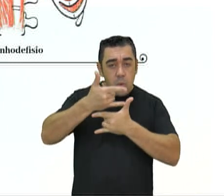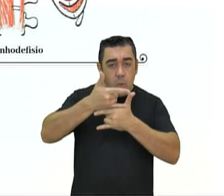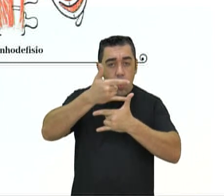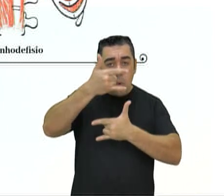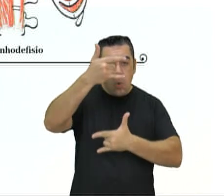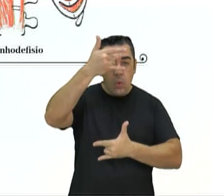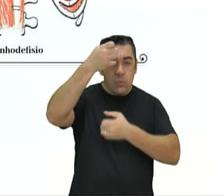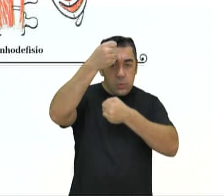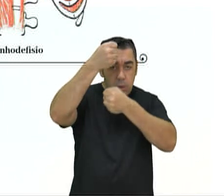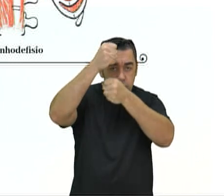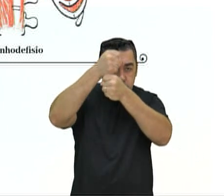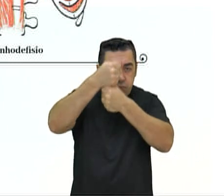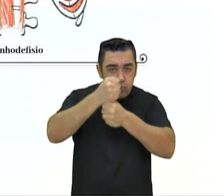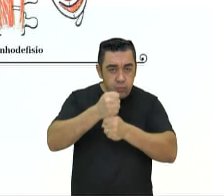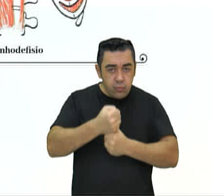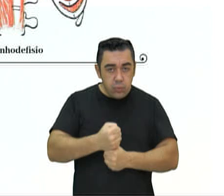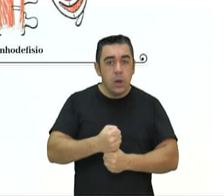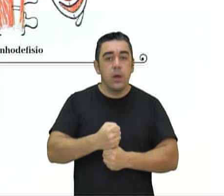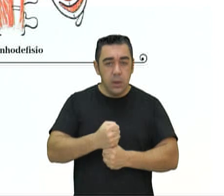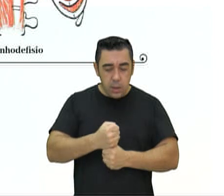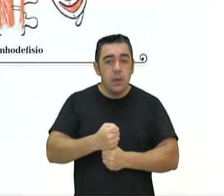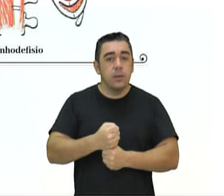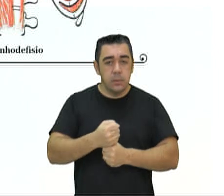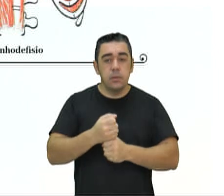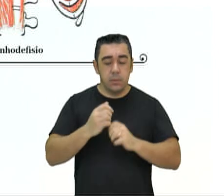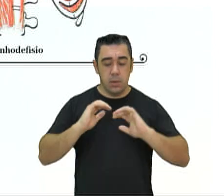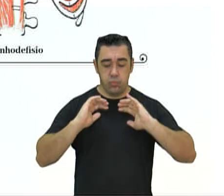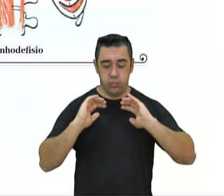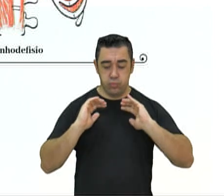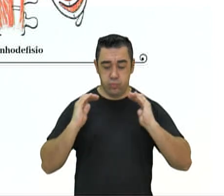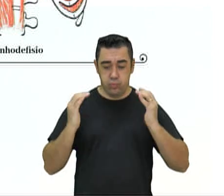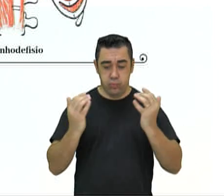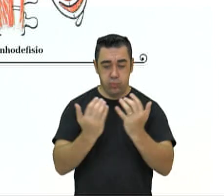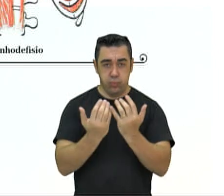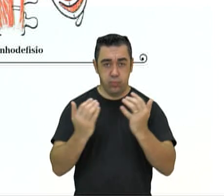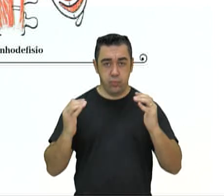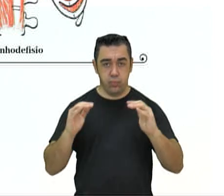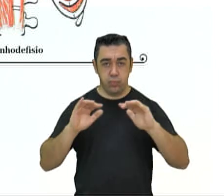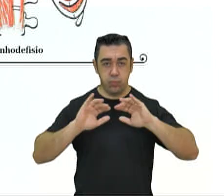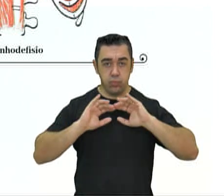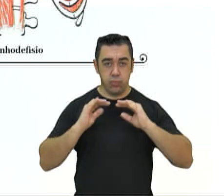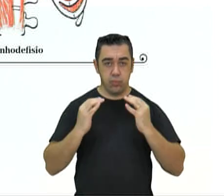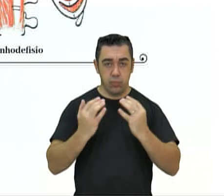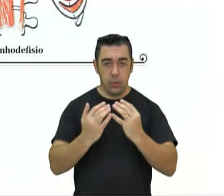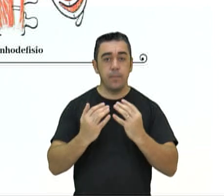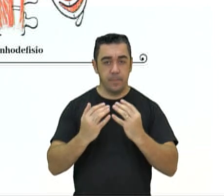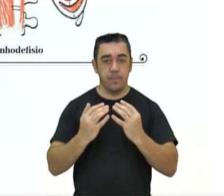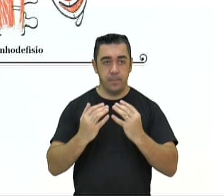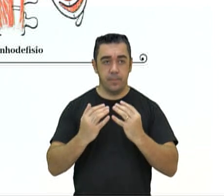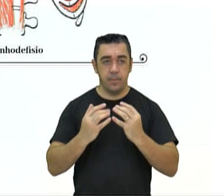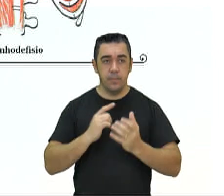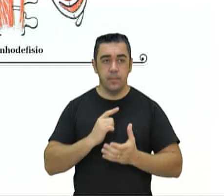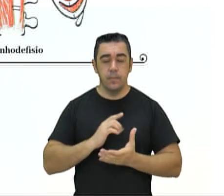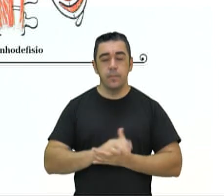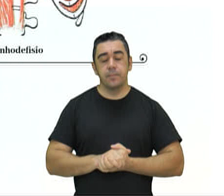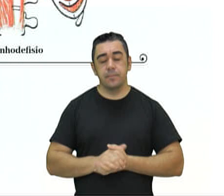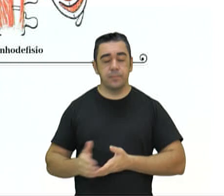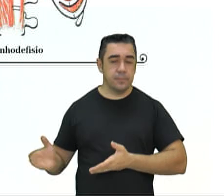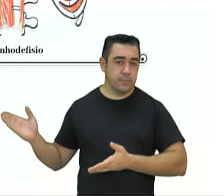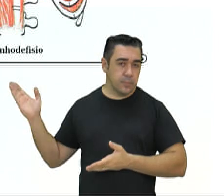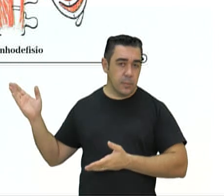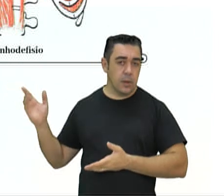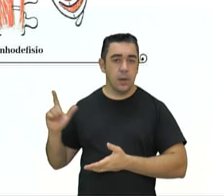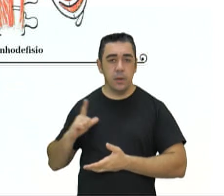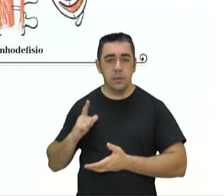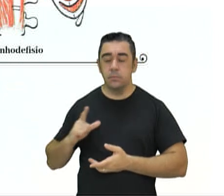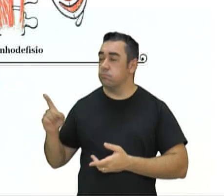a todas as costelas, então fica nesta região. Então ele é inserido no tendão central e aí sua intervenção